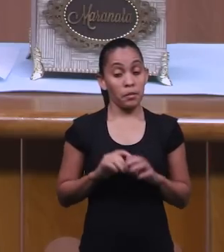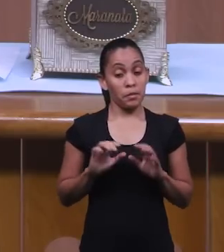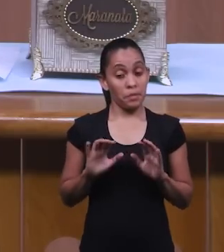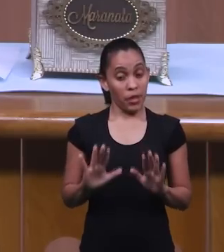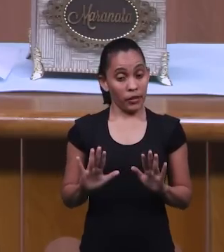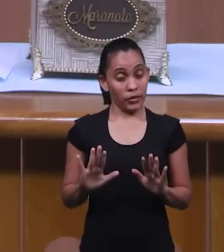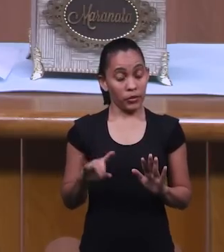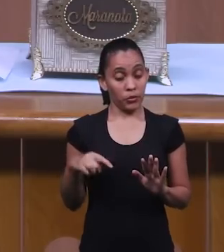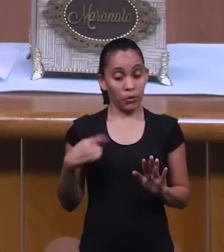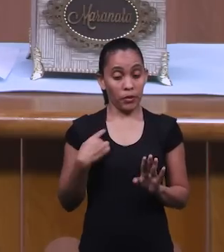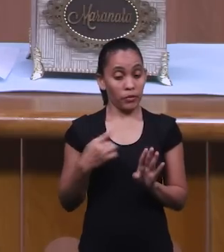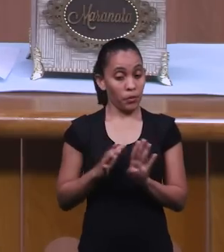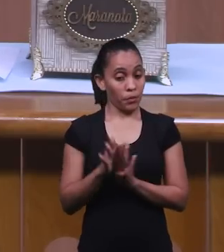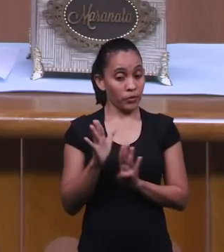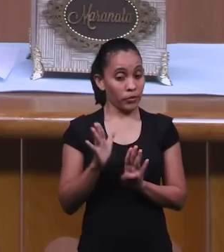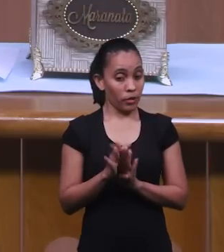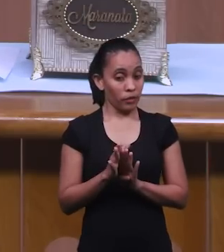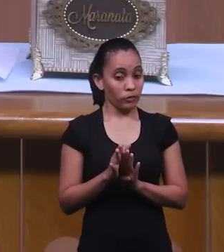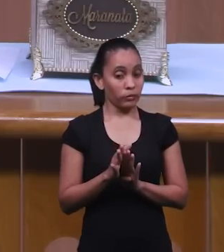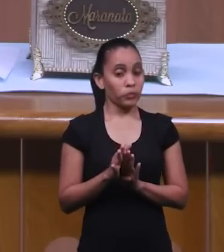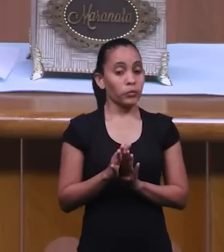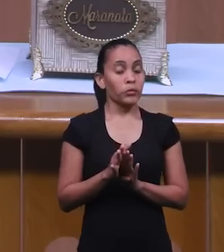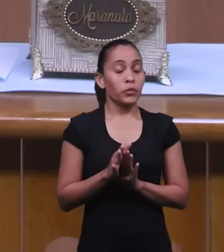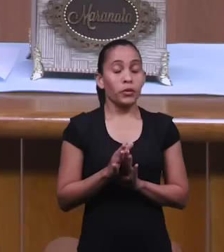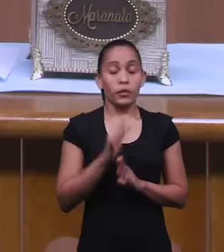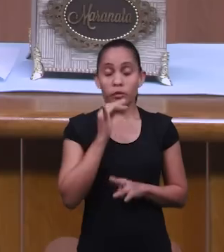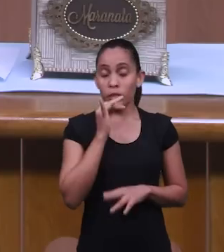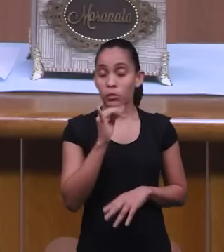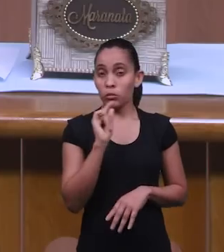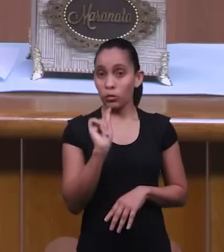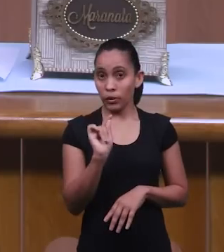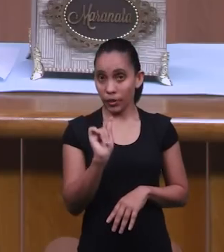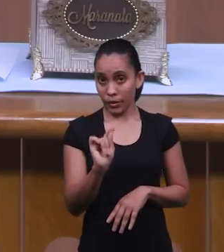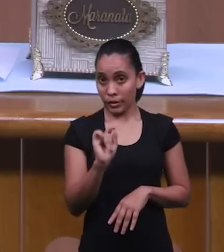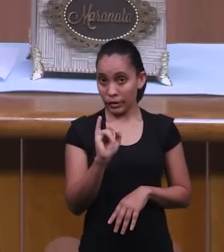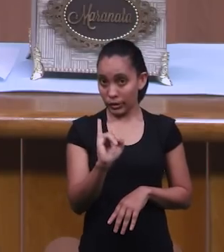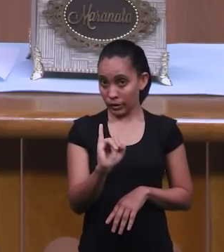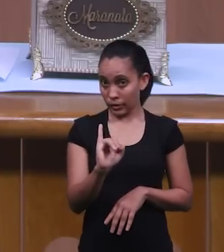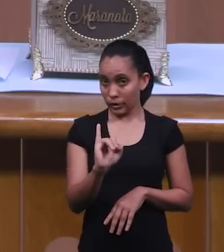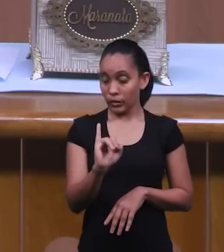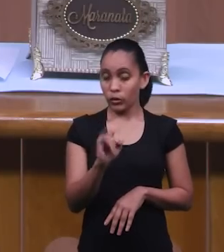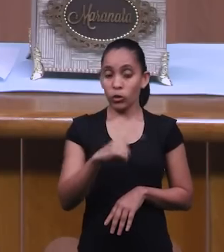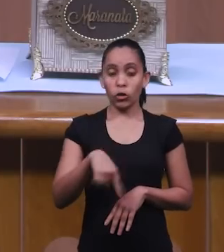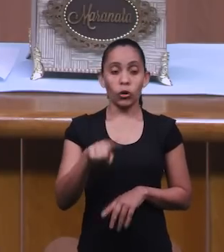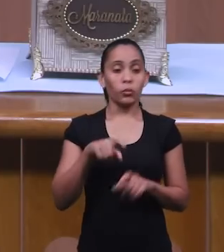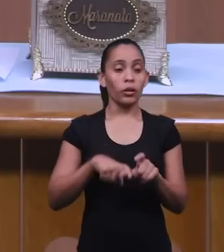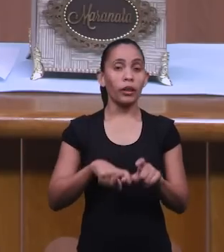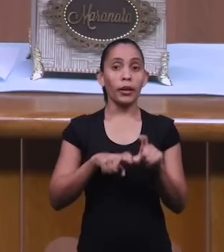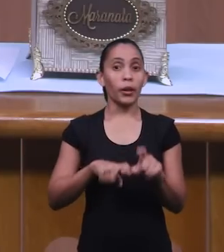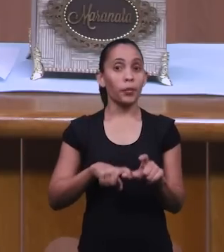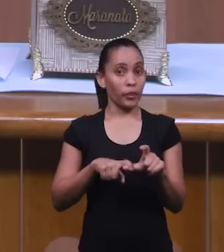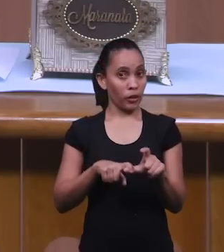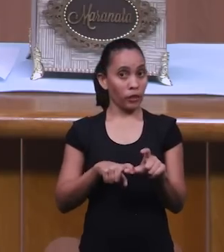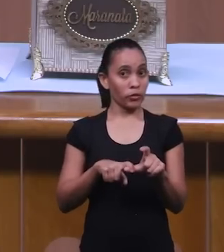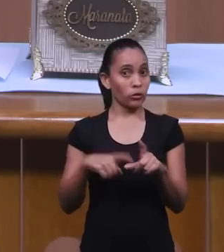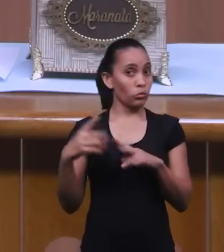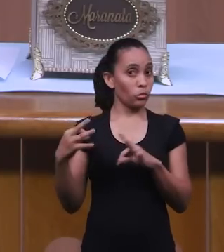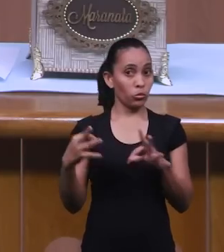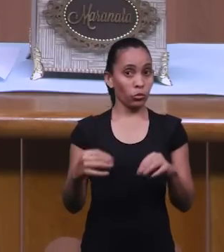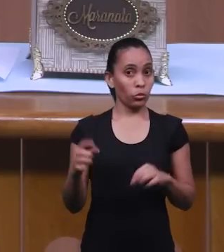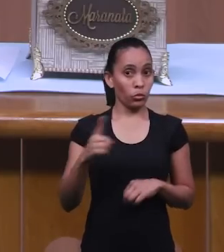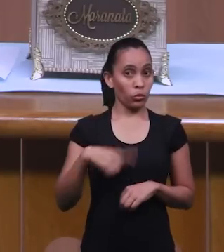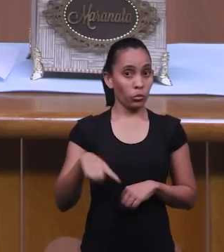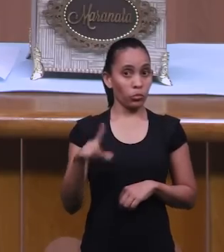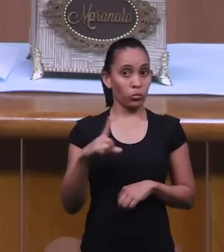Agora, não recomendamos fazer isso porque todo mundo é dependente,